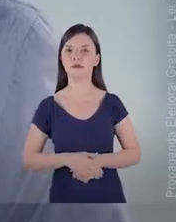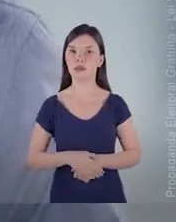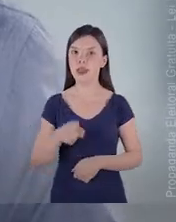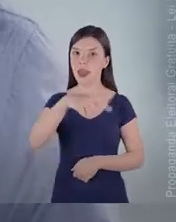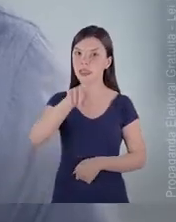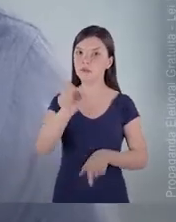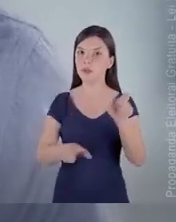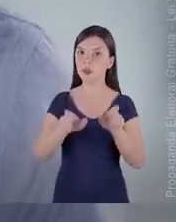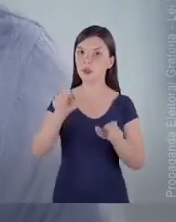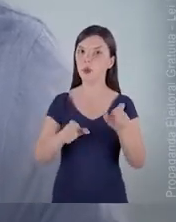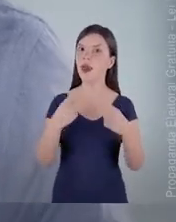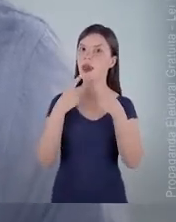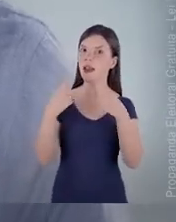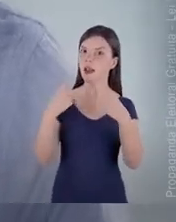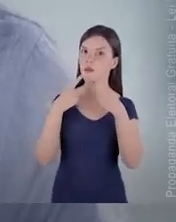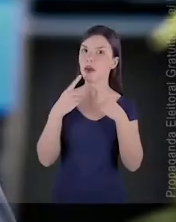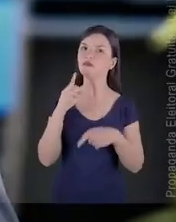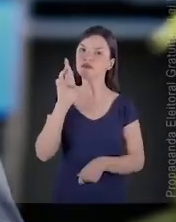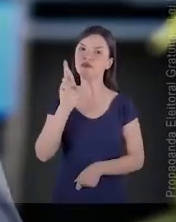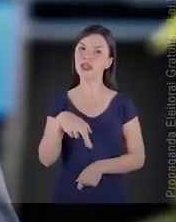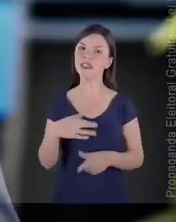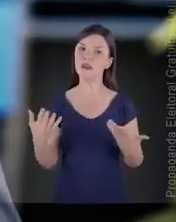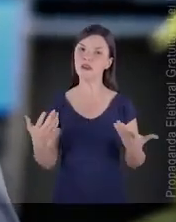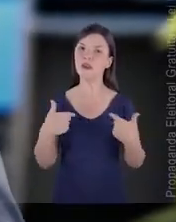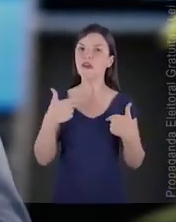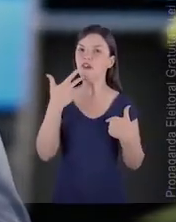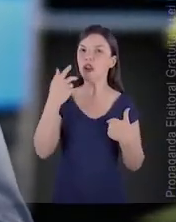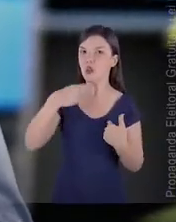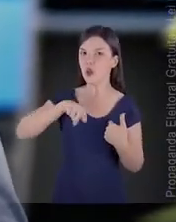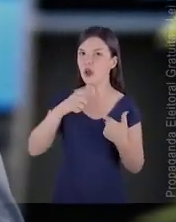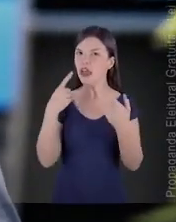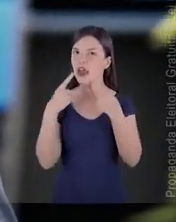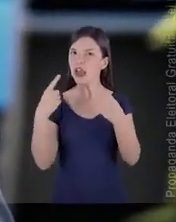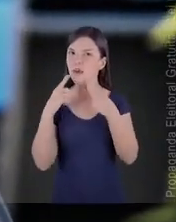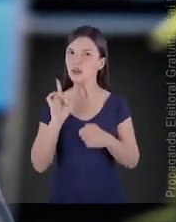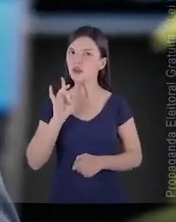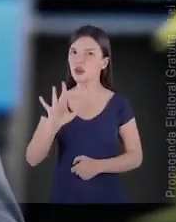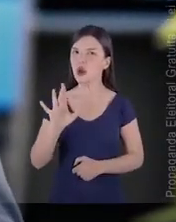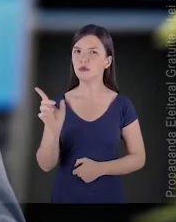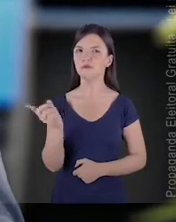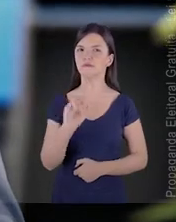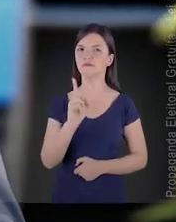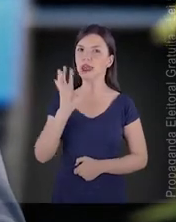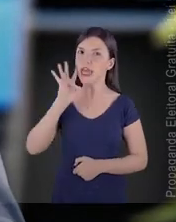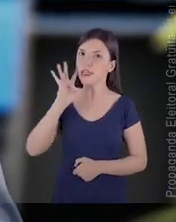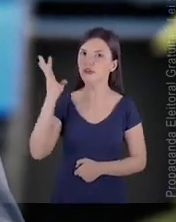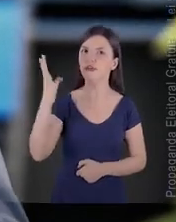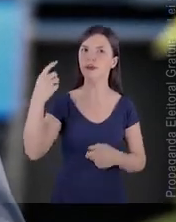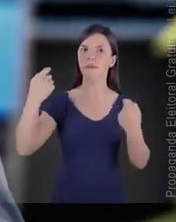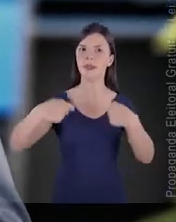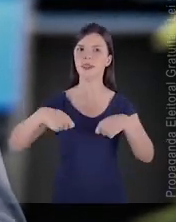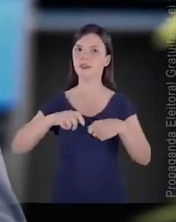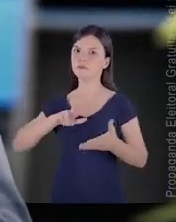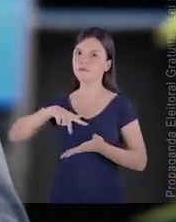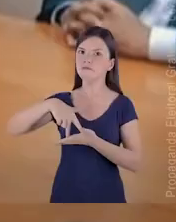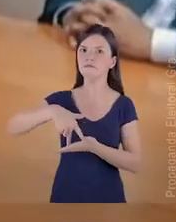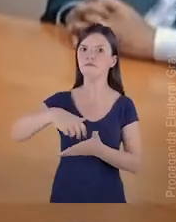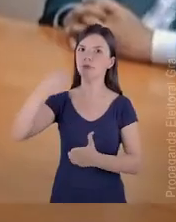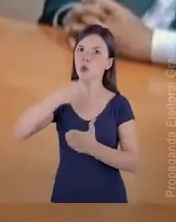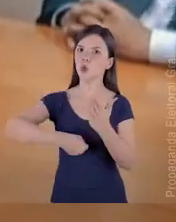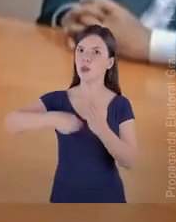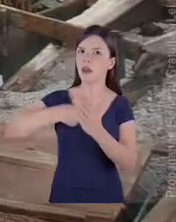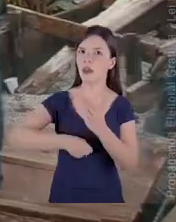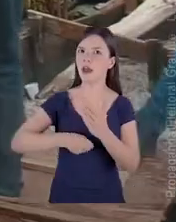um. As pessoas criticavam, e com razão. Eu dizia, não fomos eleitos para reclamar, mas para resolver. E aí fomos à